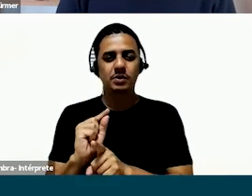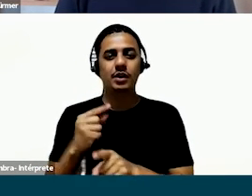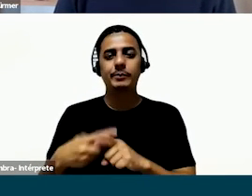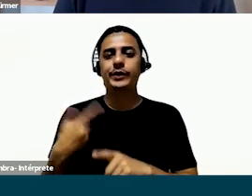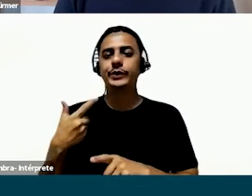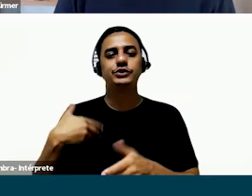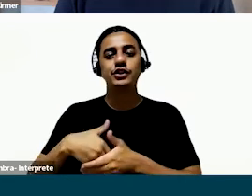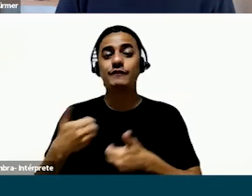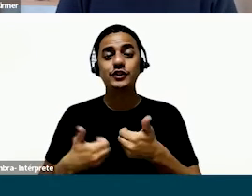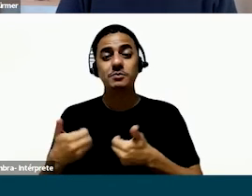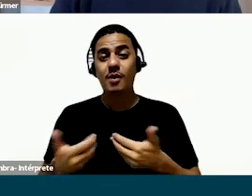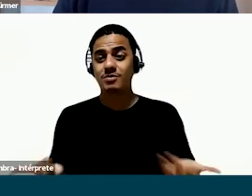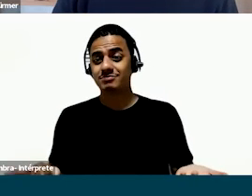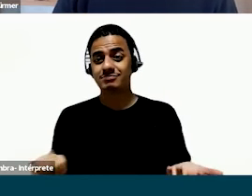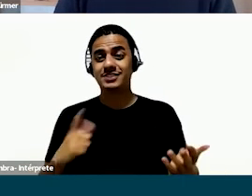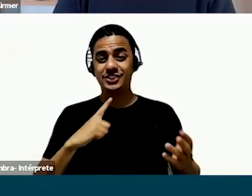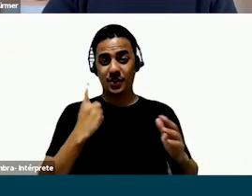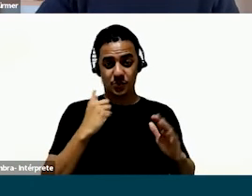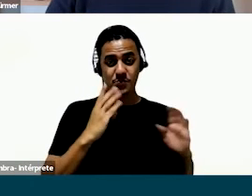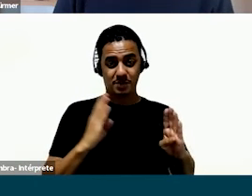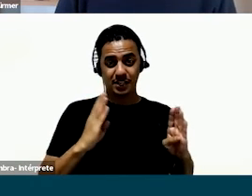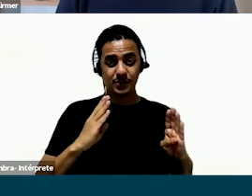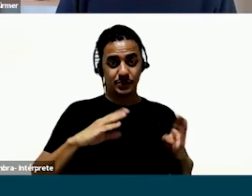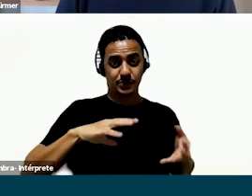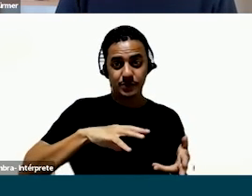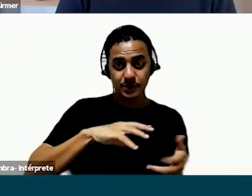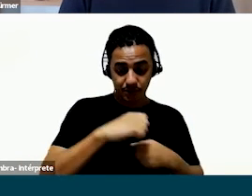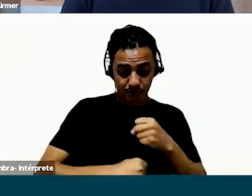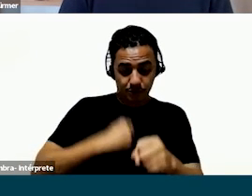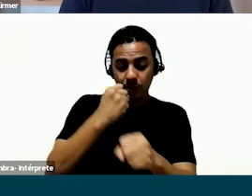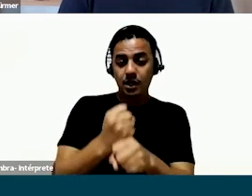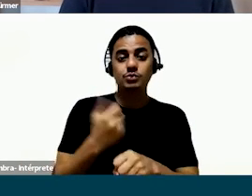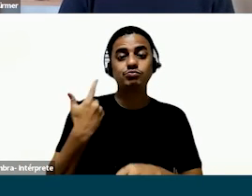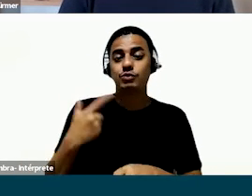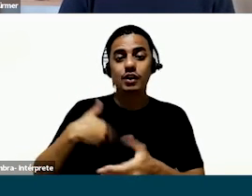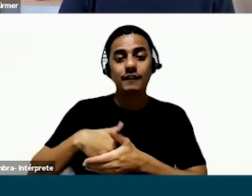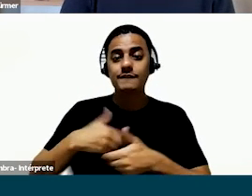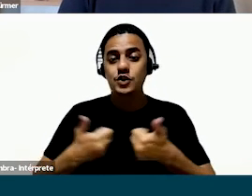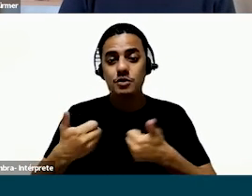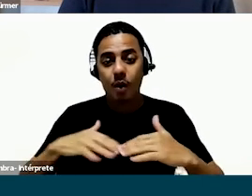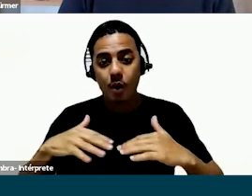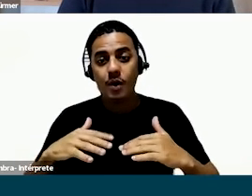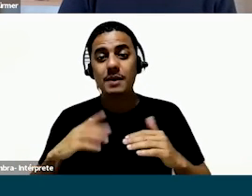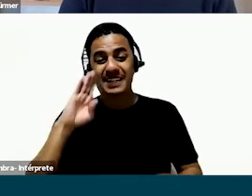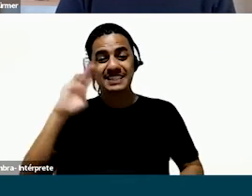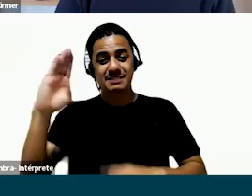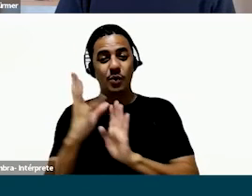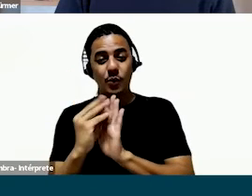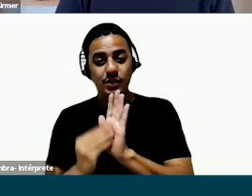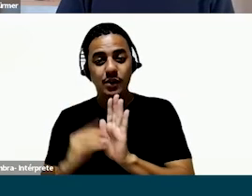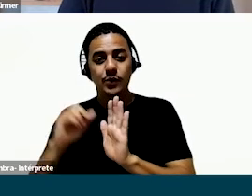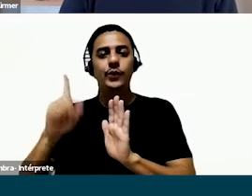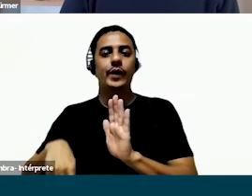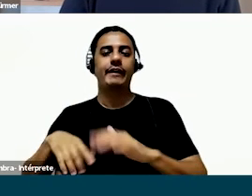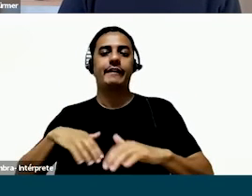gente descobriu depois que era porque não tinha futebol. Passava um período do ano que não tinha futebol e a nossa principal alavanca, que era o conteúdo, era muito